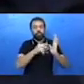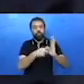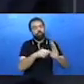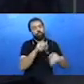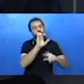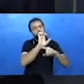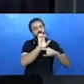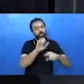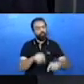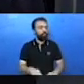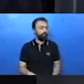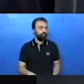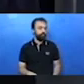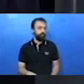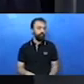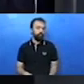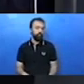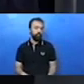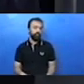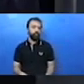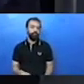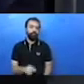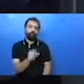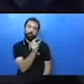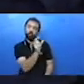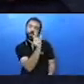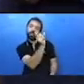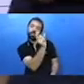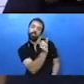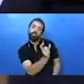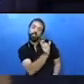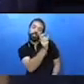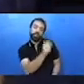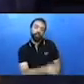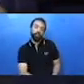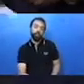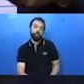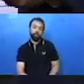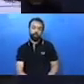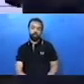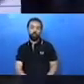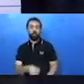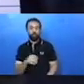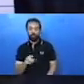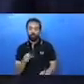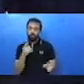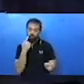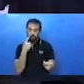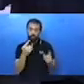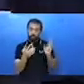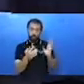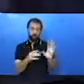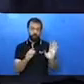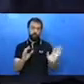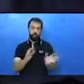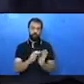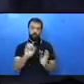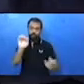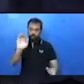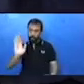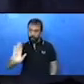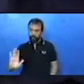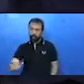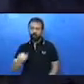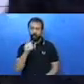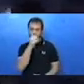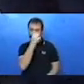Estado. Cada pedacinho desse que é formado o nosso Brasil. Então, vocês vão olhar o mapa que vai estar disponível